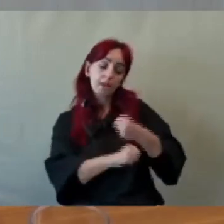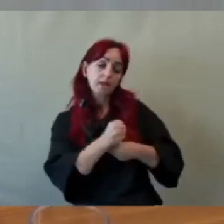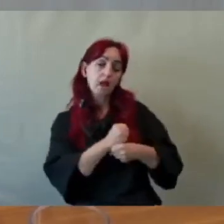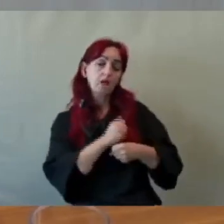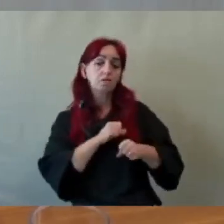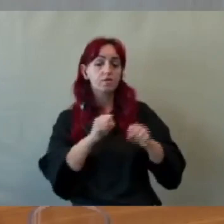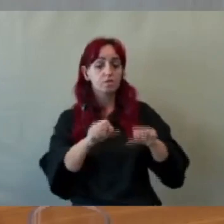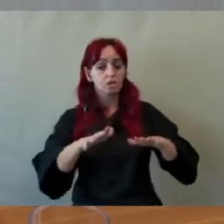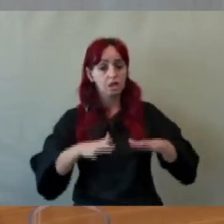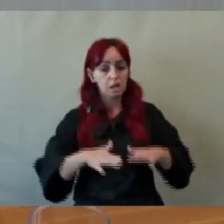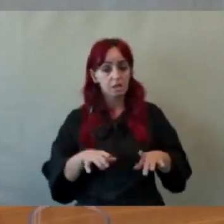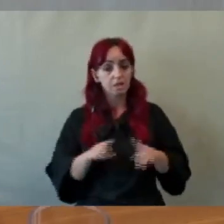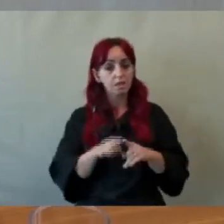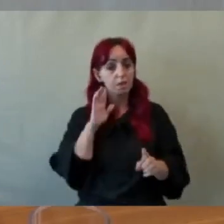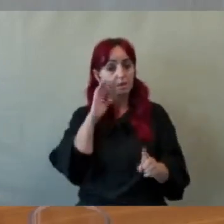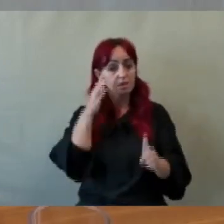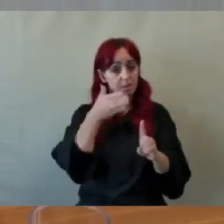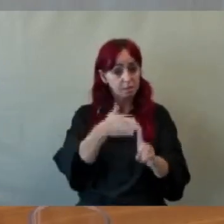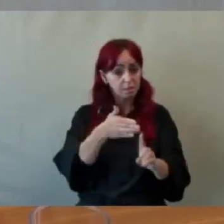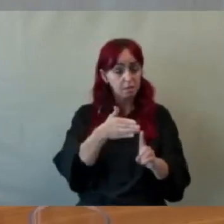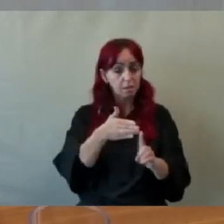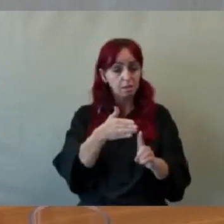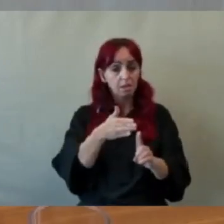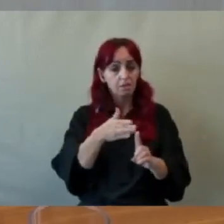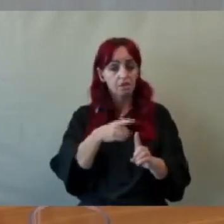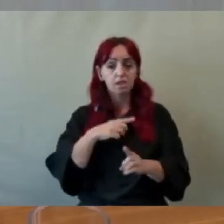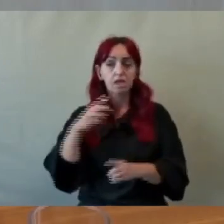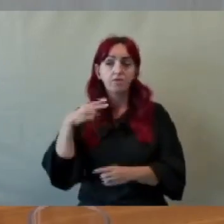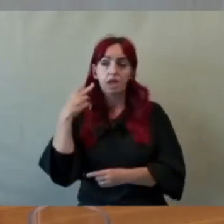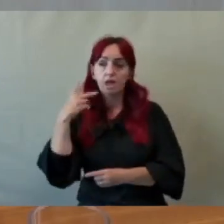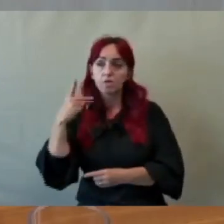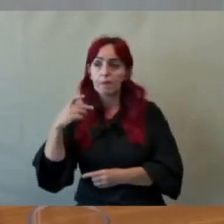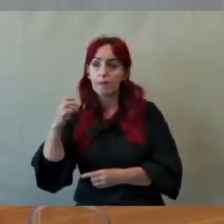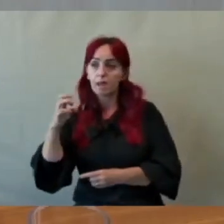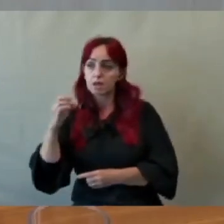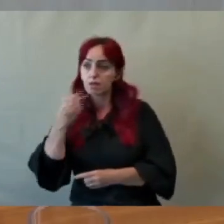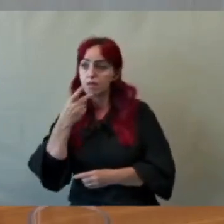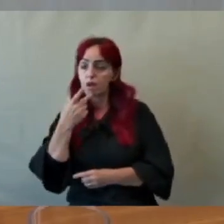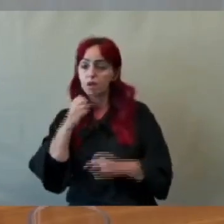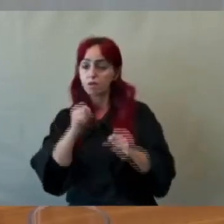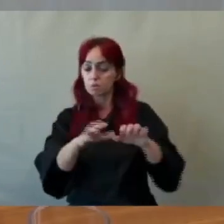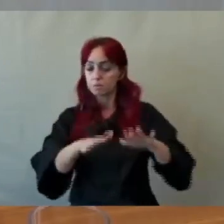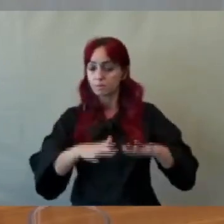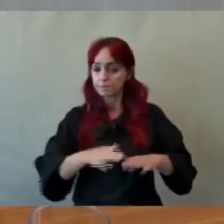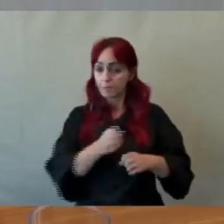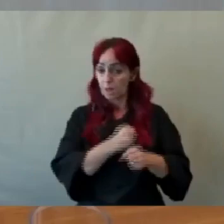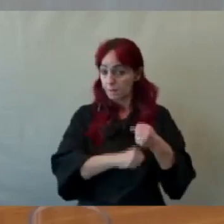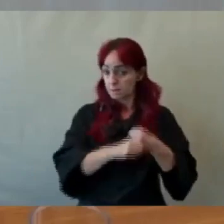com relação a isso, que foi chamada pelo vereador Pedro Patrus. E é muito importante para a